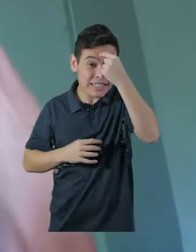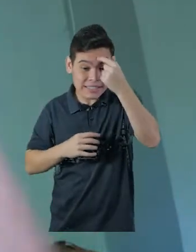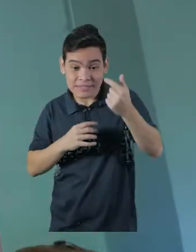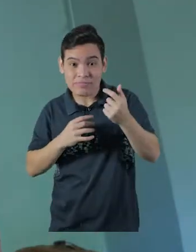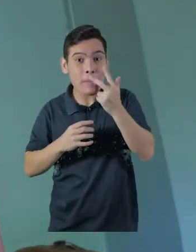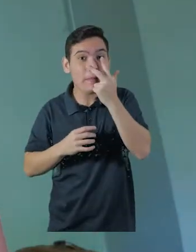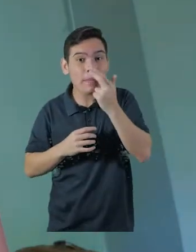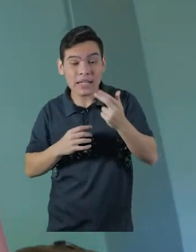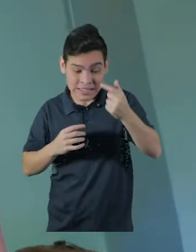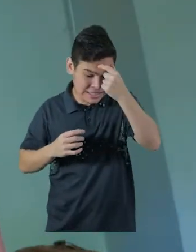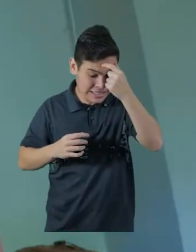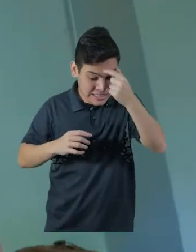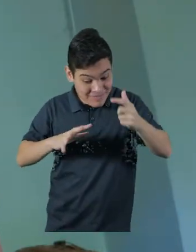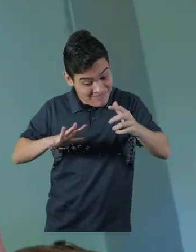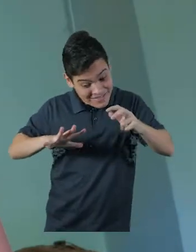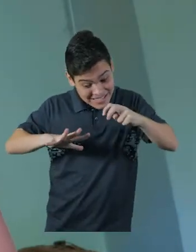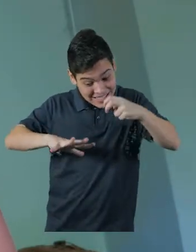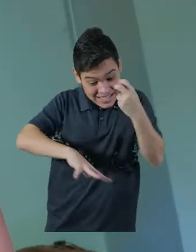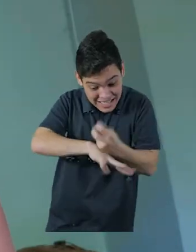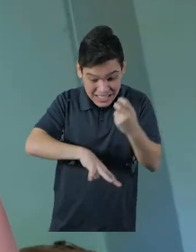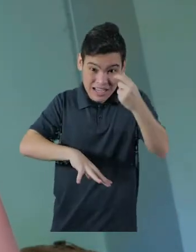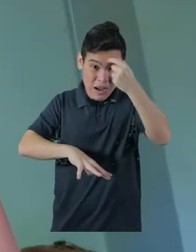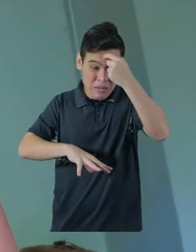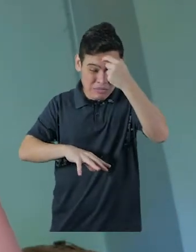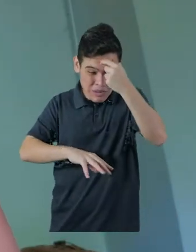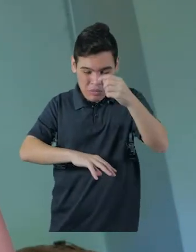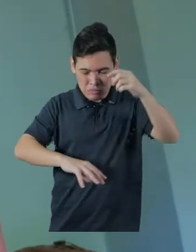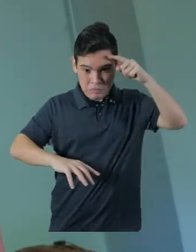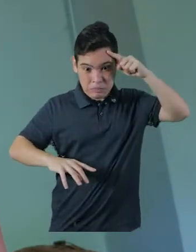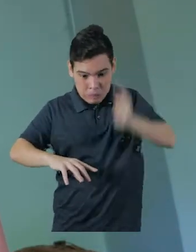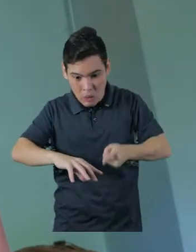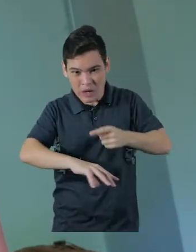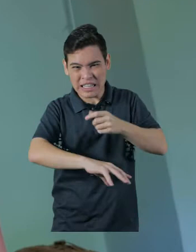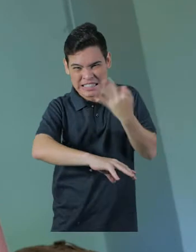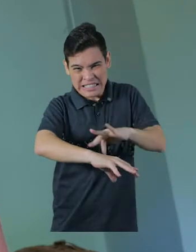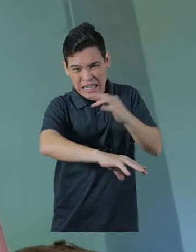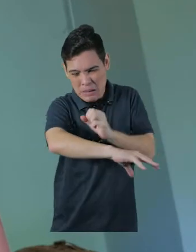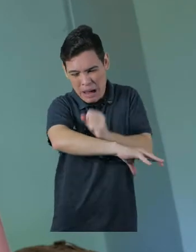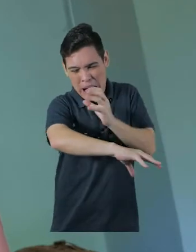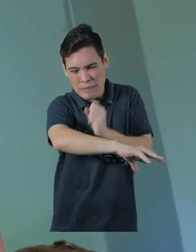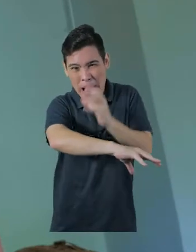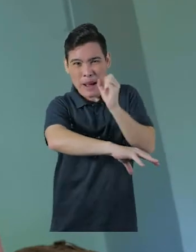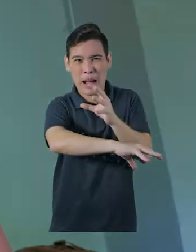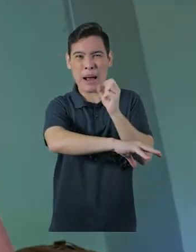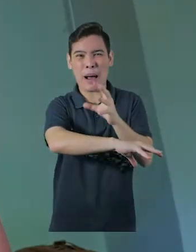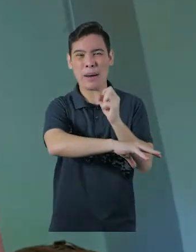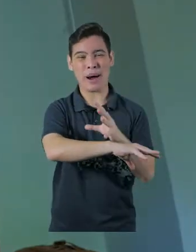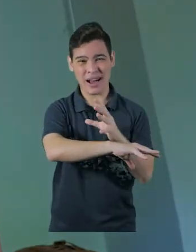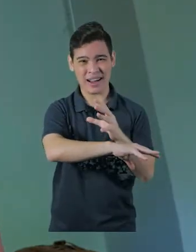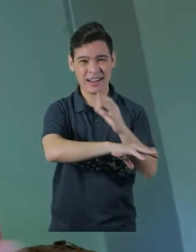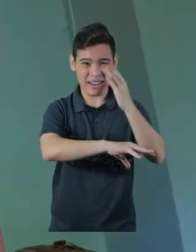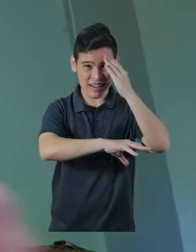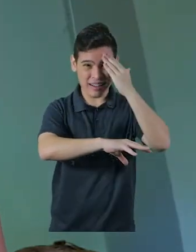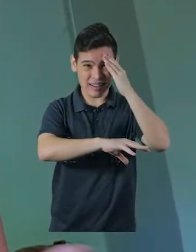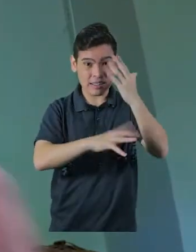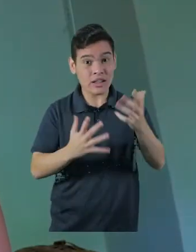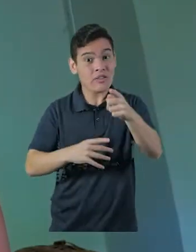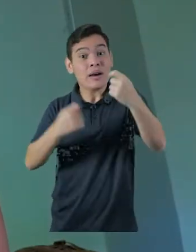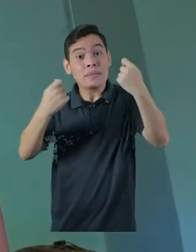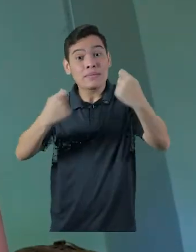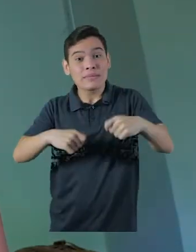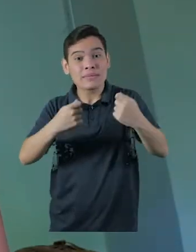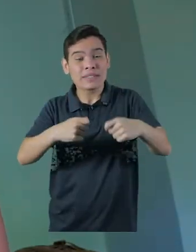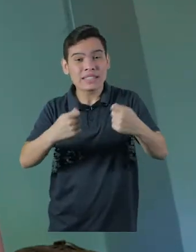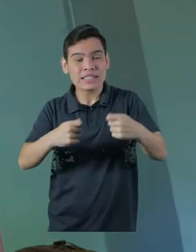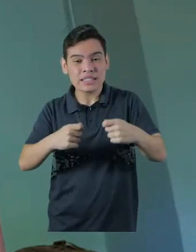que formula uma solução. Então era preciso que as pessoas estivessem bem sintonizadas e com seus